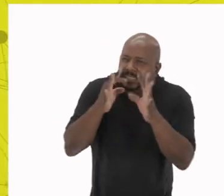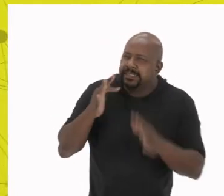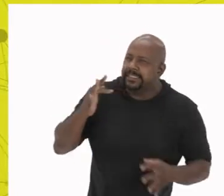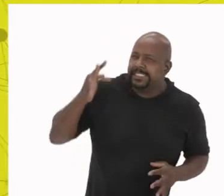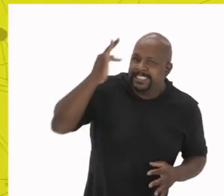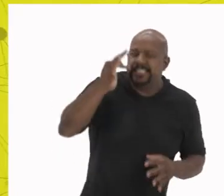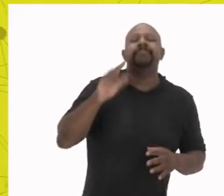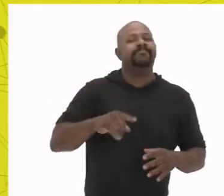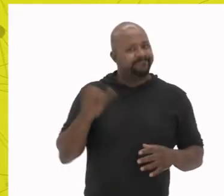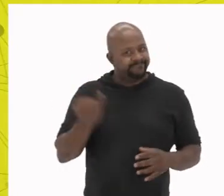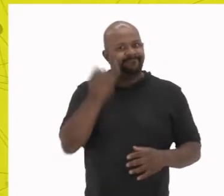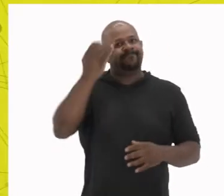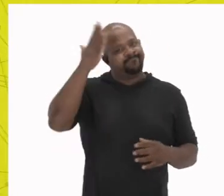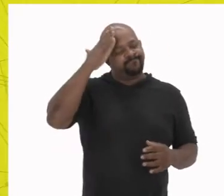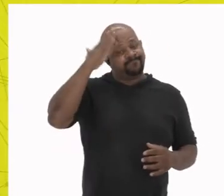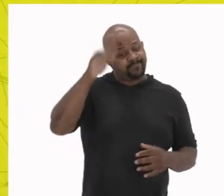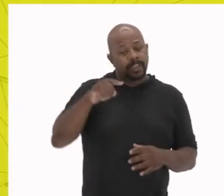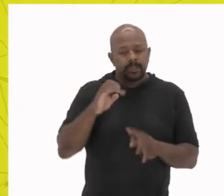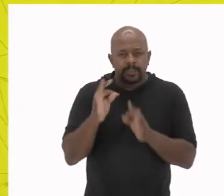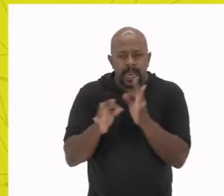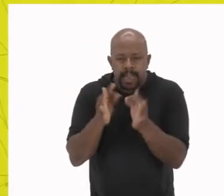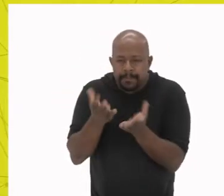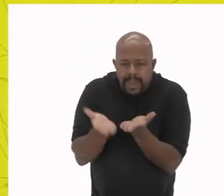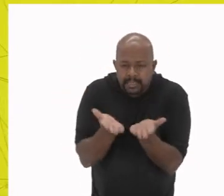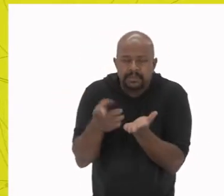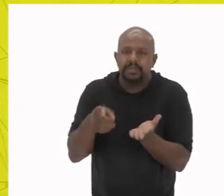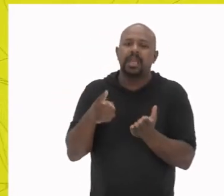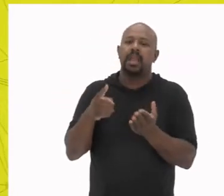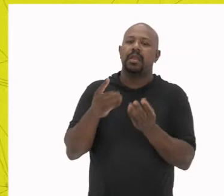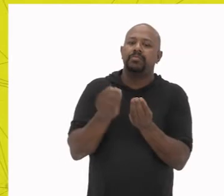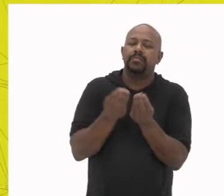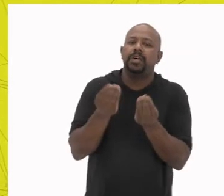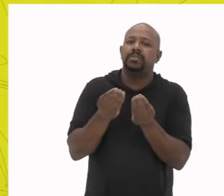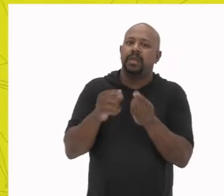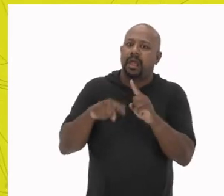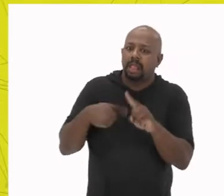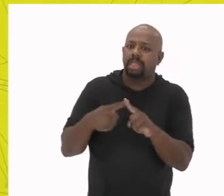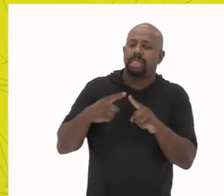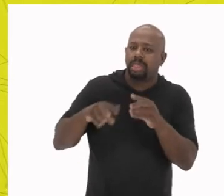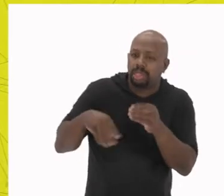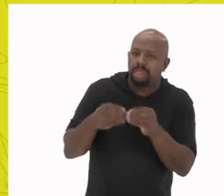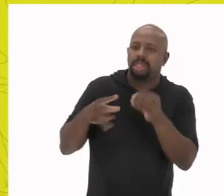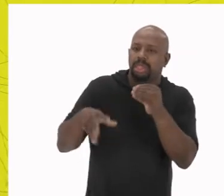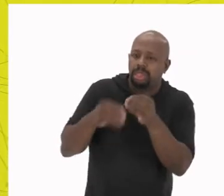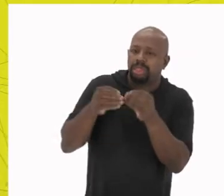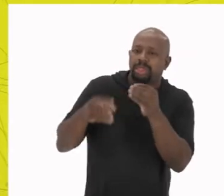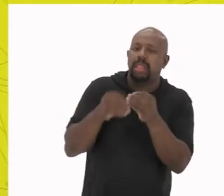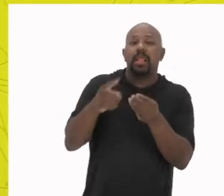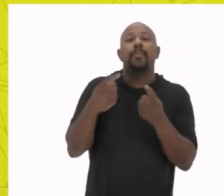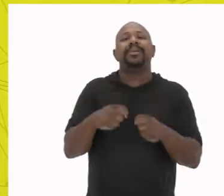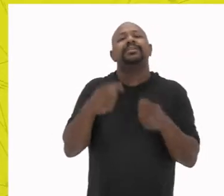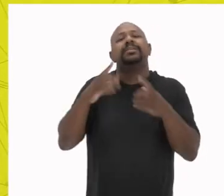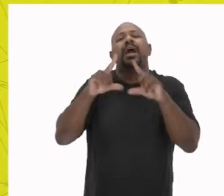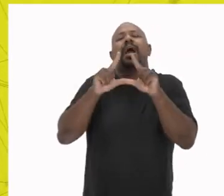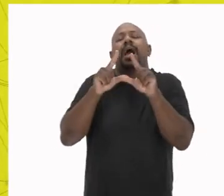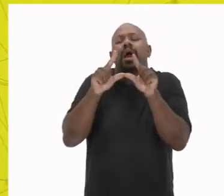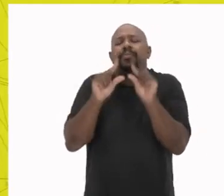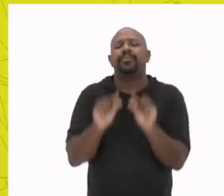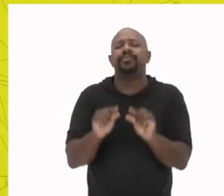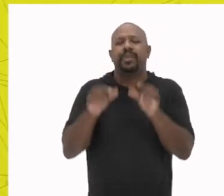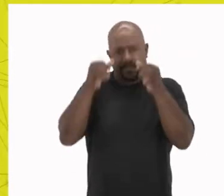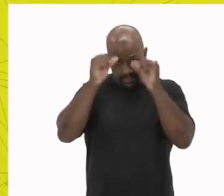um novo tratamento no futuro. Importante saber que os tratamentos têm efeito cumulativo. Assim, é importante